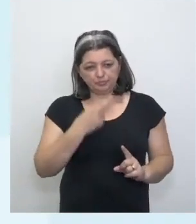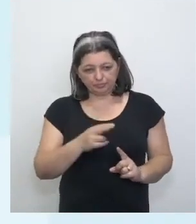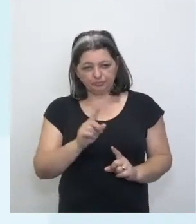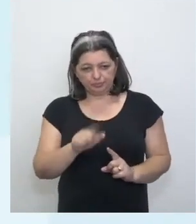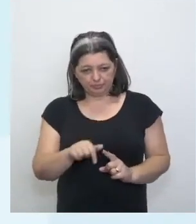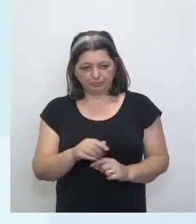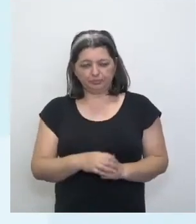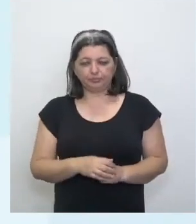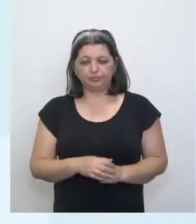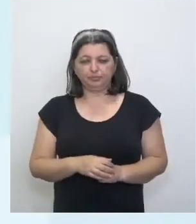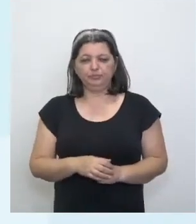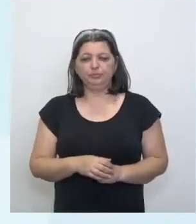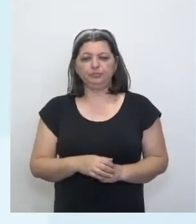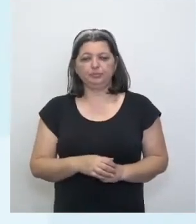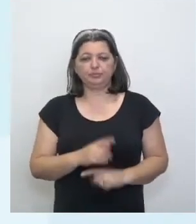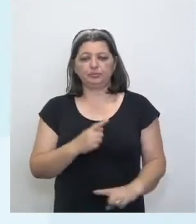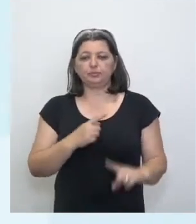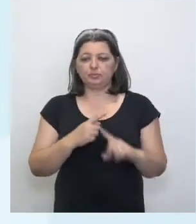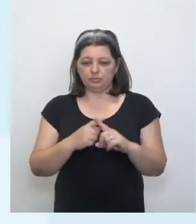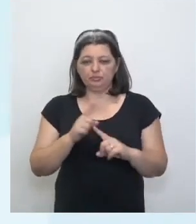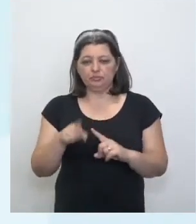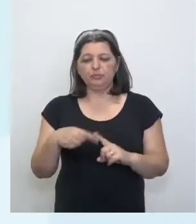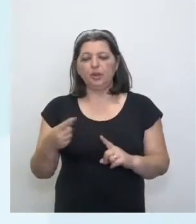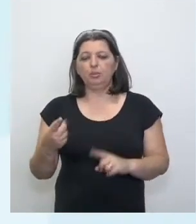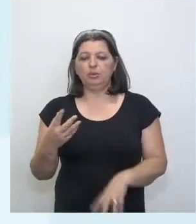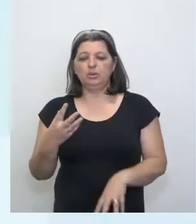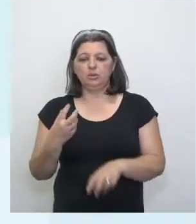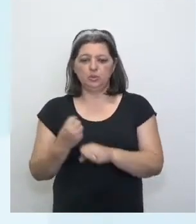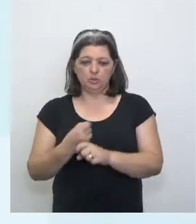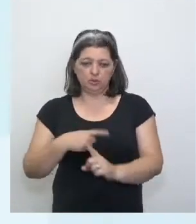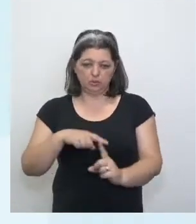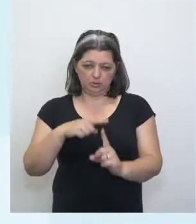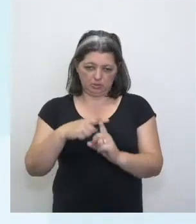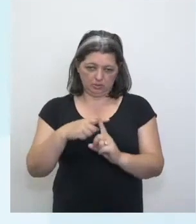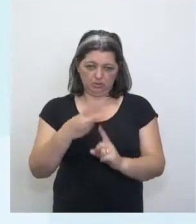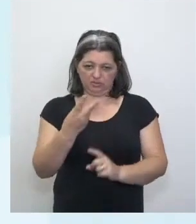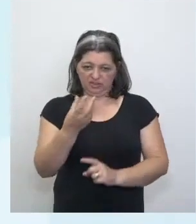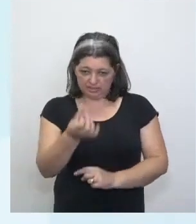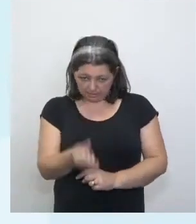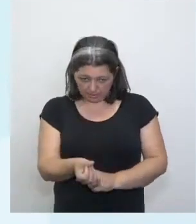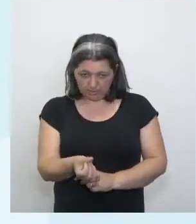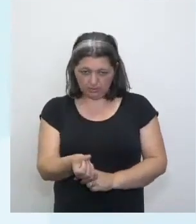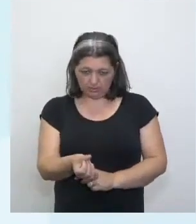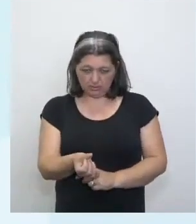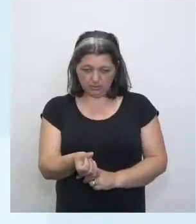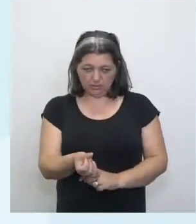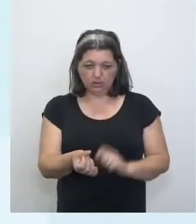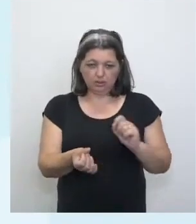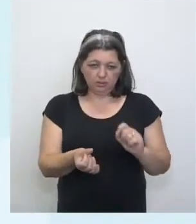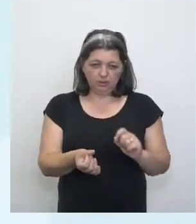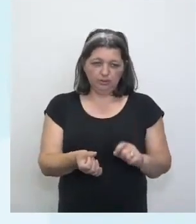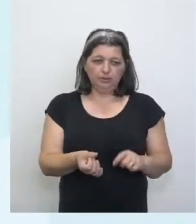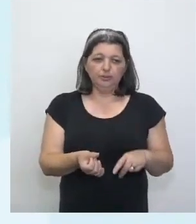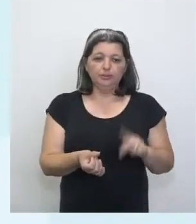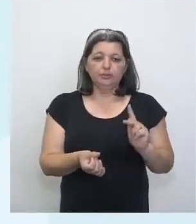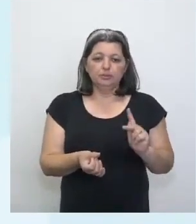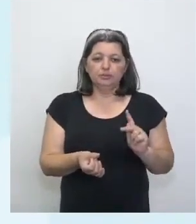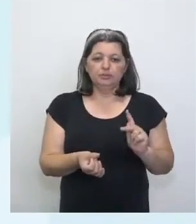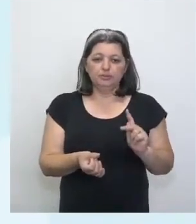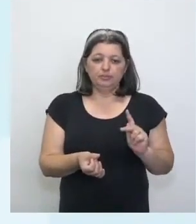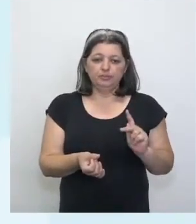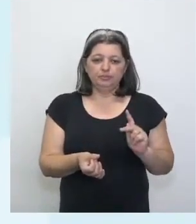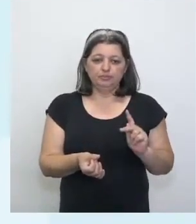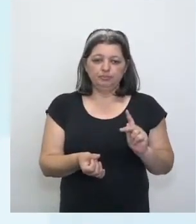k, tá vendo aqui, ó? E somei. Encontrei o resto 26 e o nosso q de x, ele é o quê?